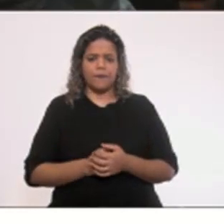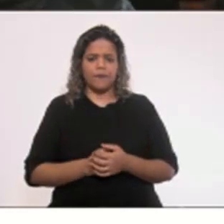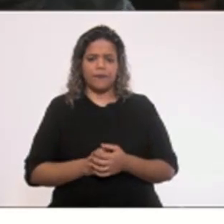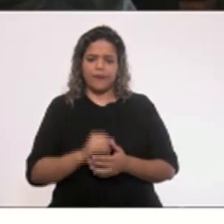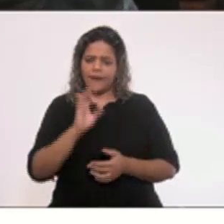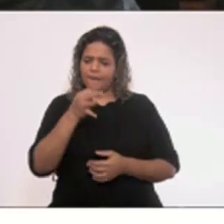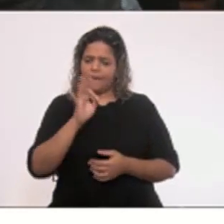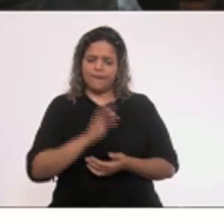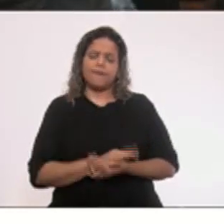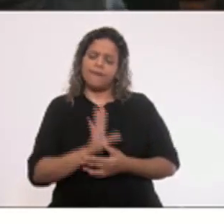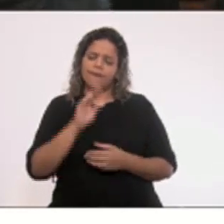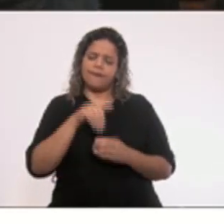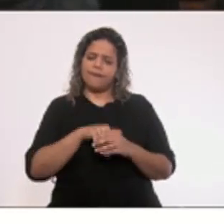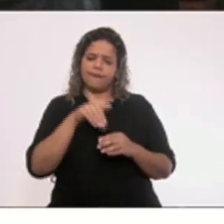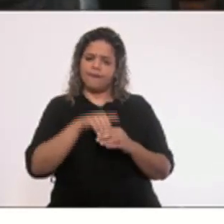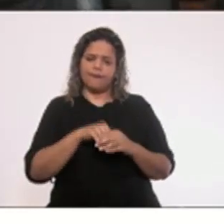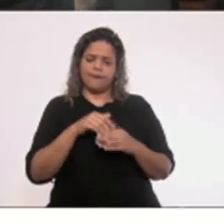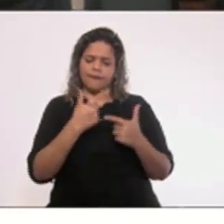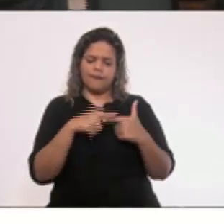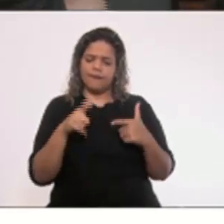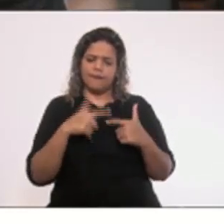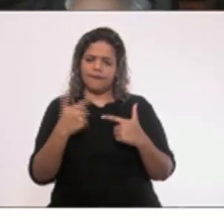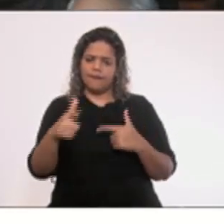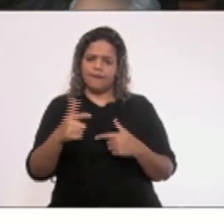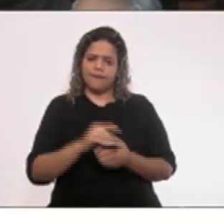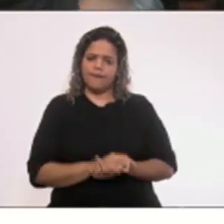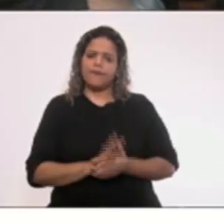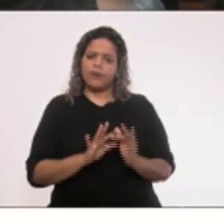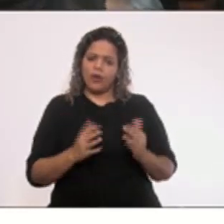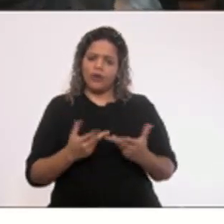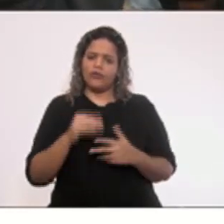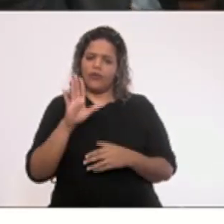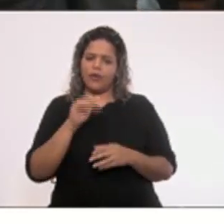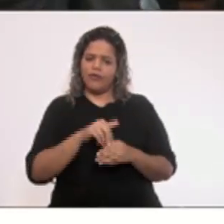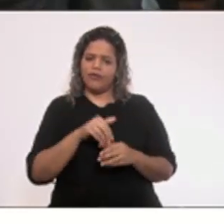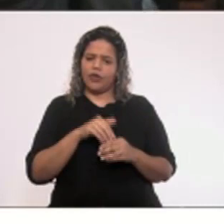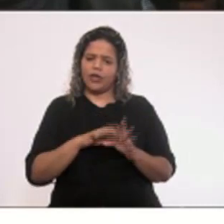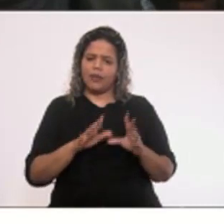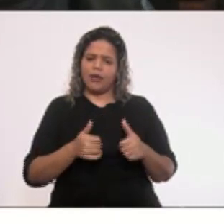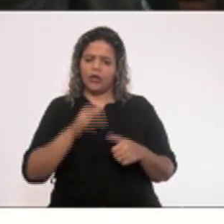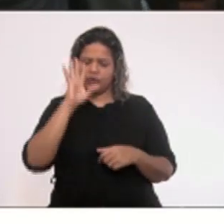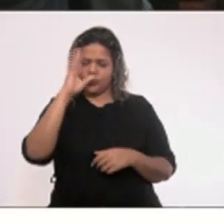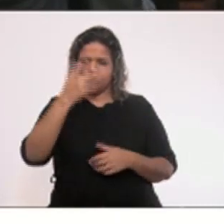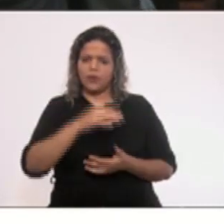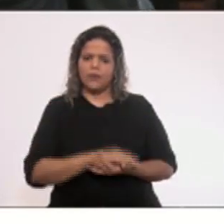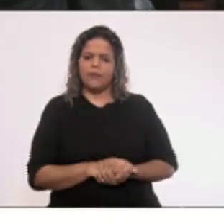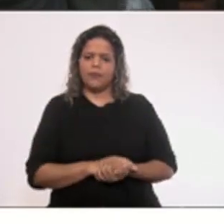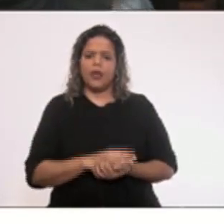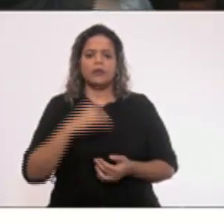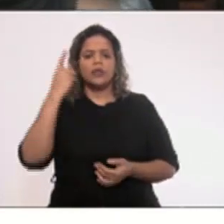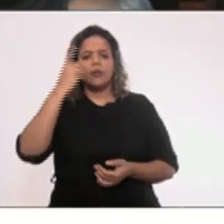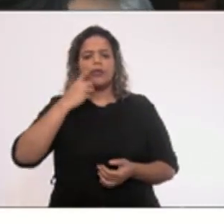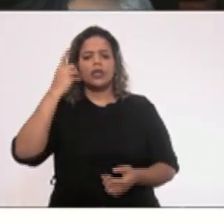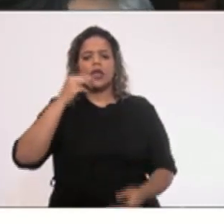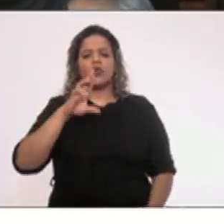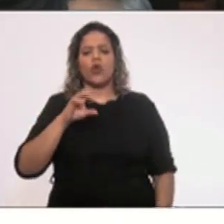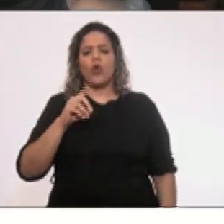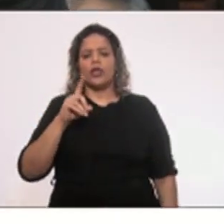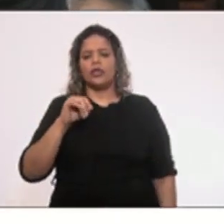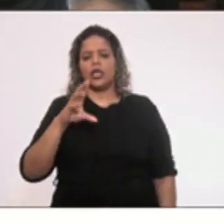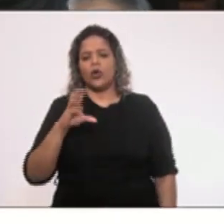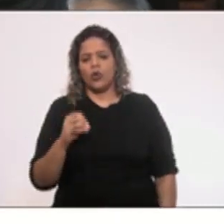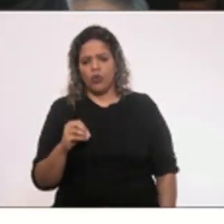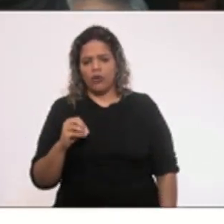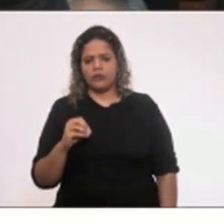Tá certo. Nós vamos votar, não tem problema. Hoje vamos para o voto, que é a melhor solução, voto. Deputado Rodrigo Bacelar,